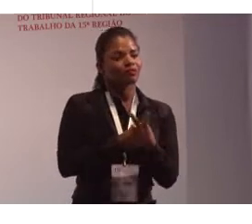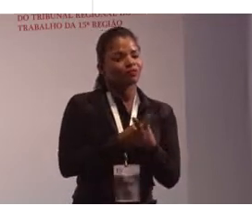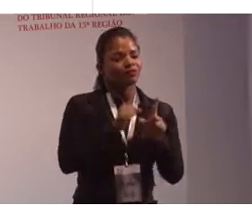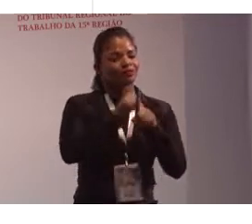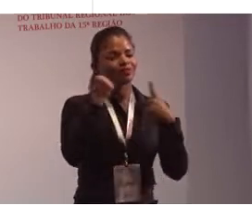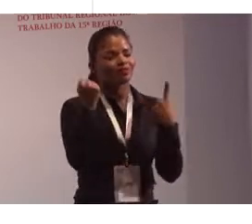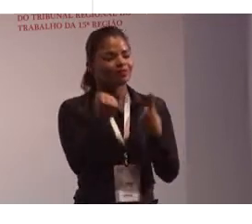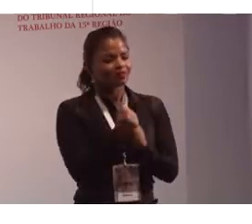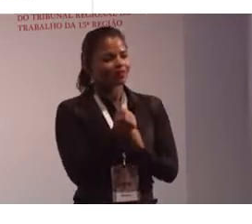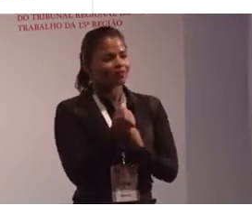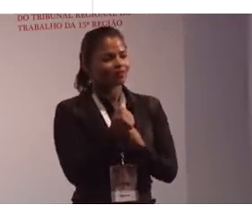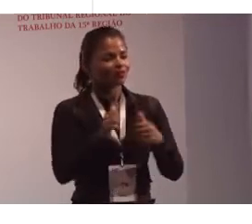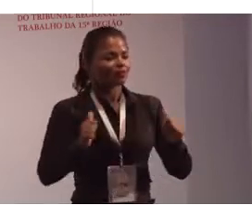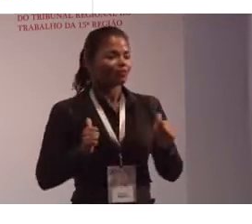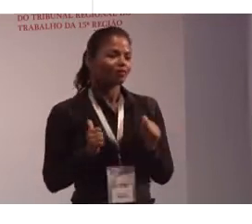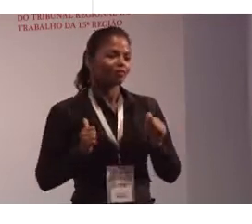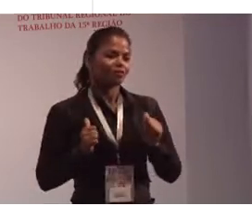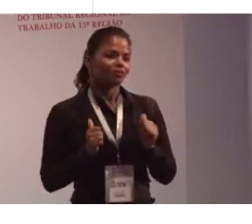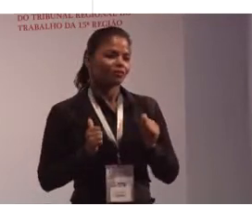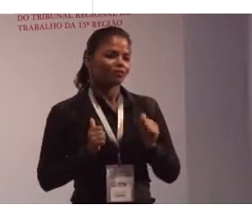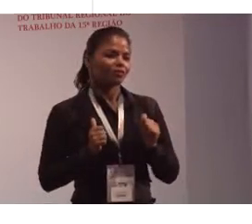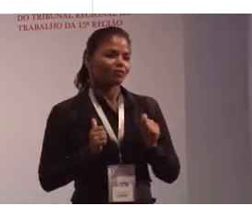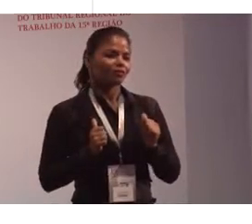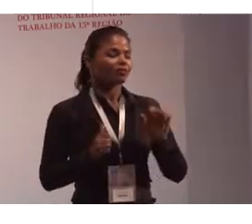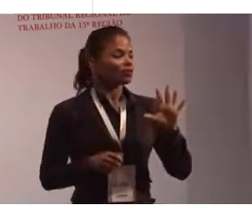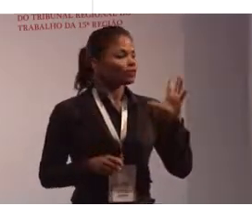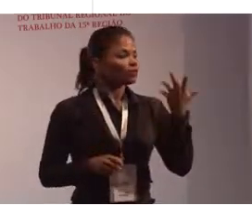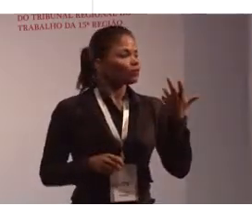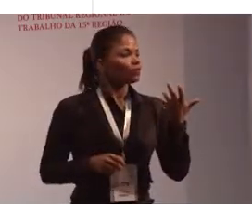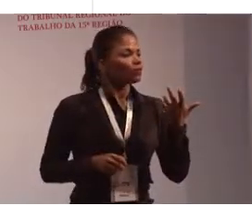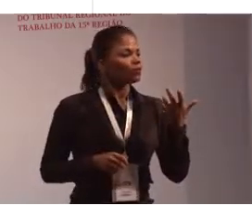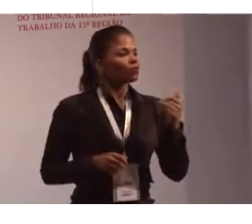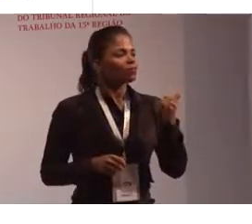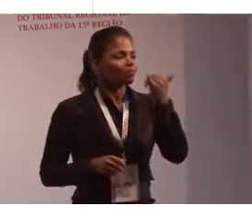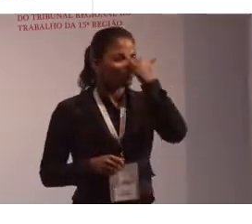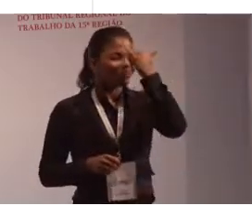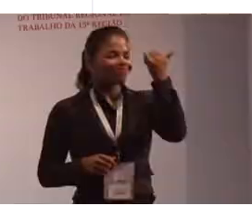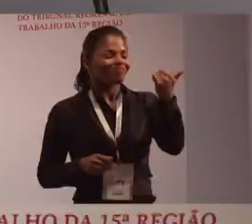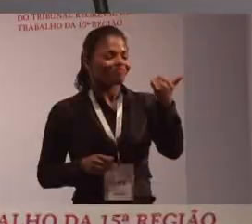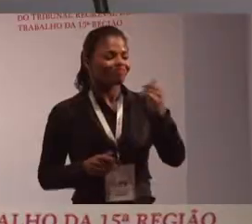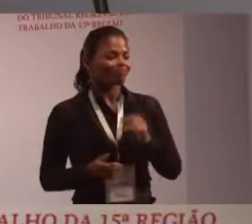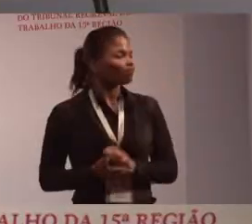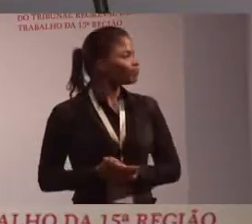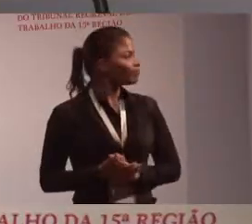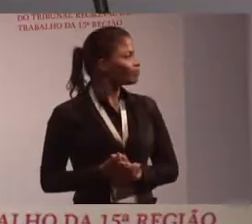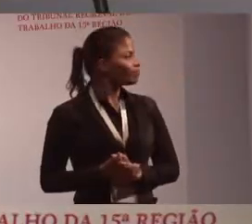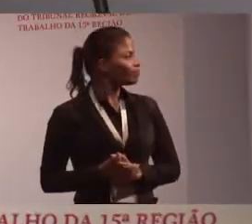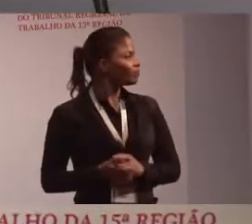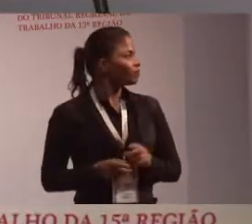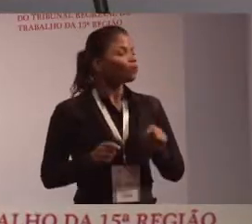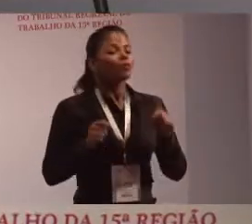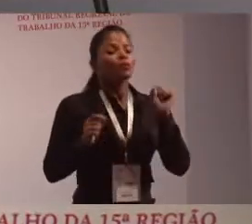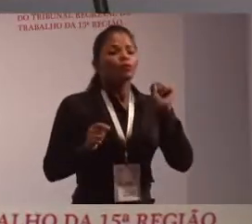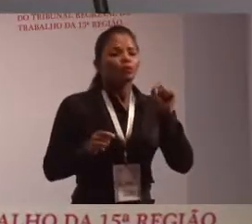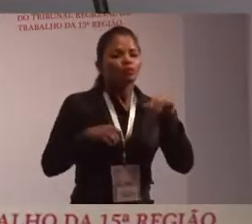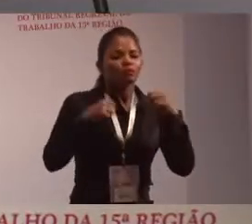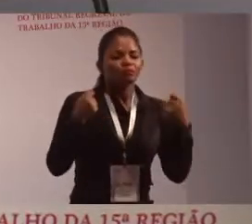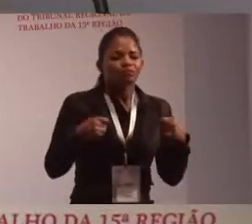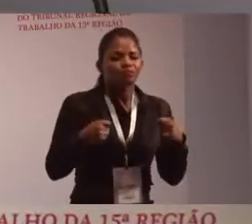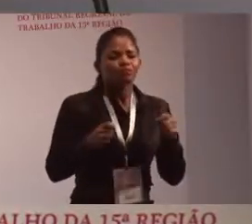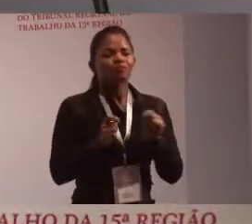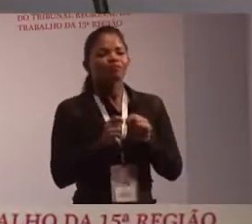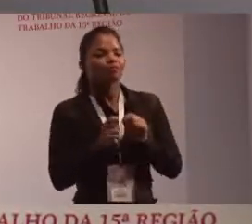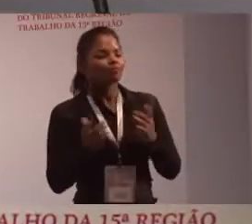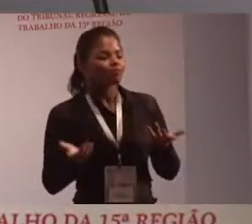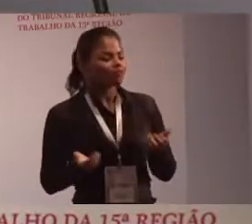social quando eles estão sem trabalhar, como, por exemplo, acontece um eventual acidente. Tá? O que a gente precisa fazer? Desculpa, só